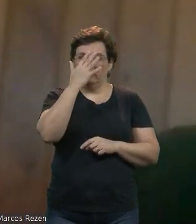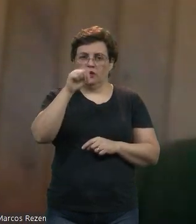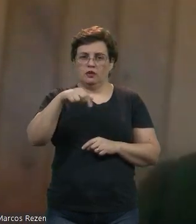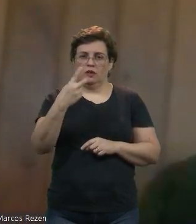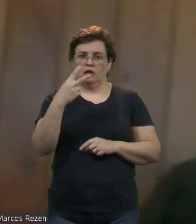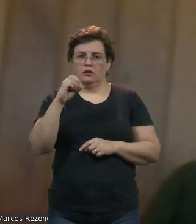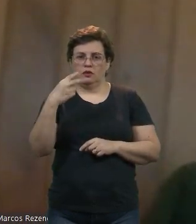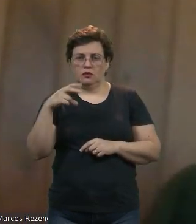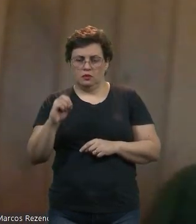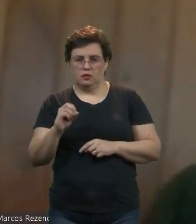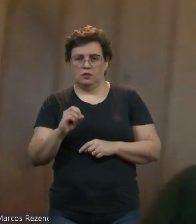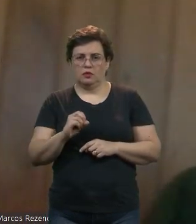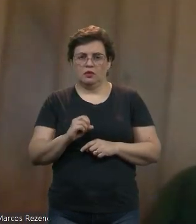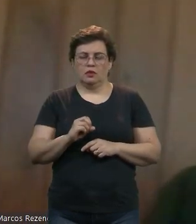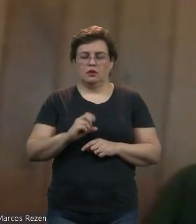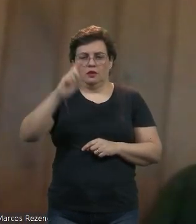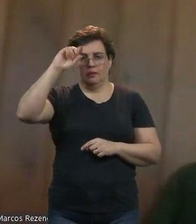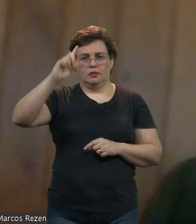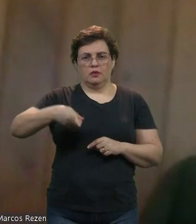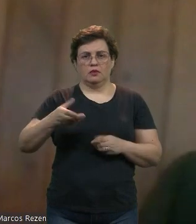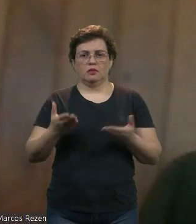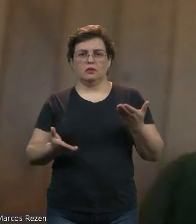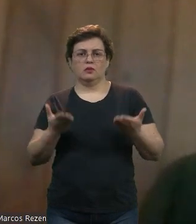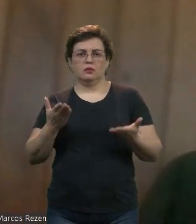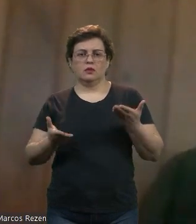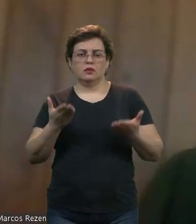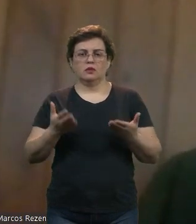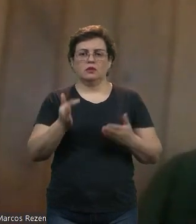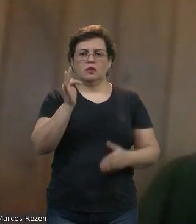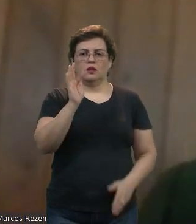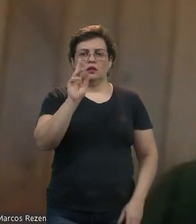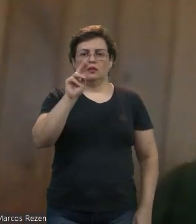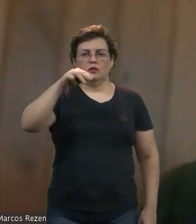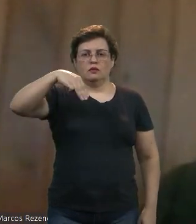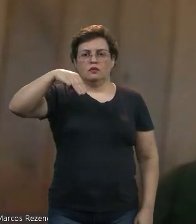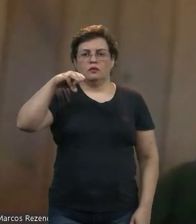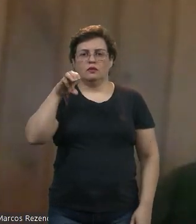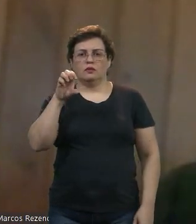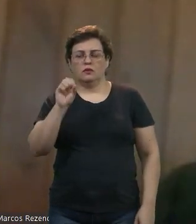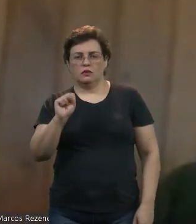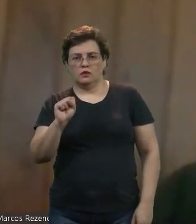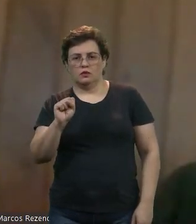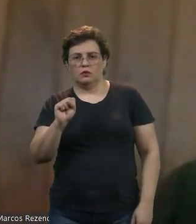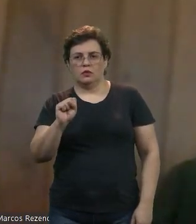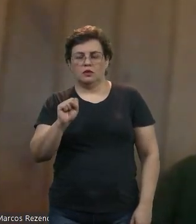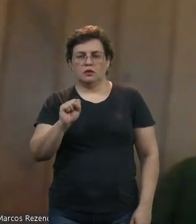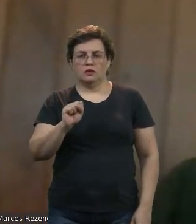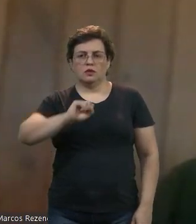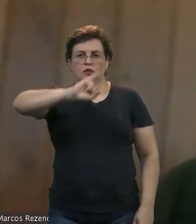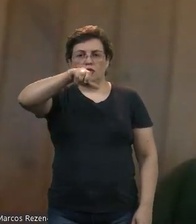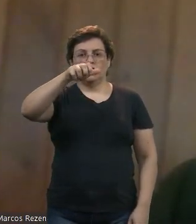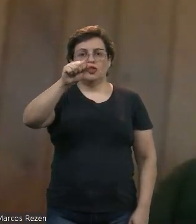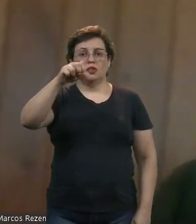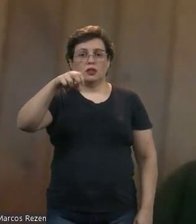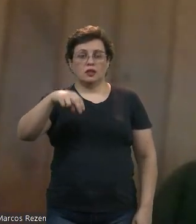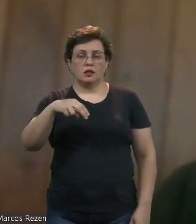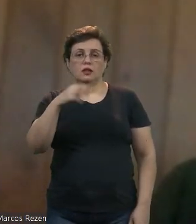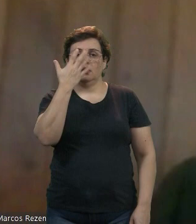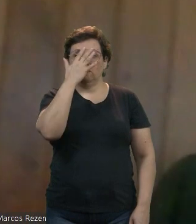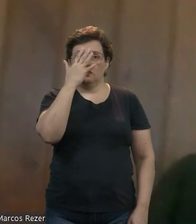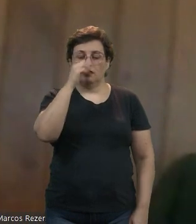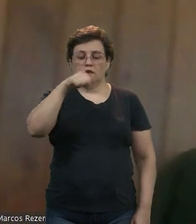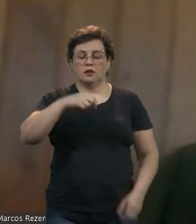para encaminhar os balancetes da Fundação Municipal de Ensino Superior de Marília dos meses de janeiro e fevereiro